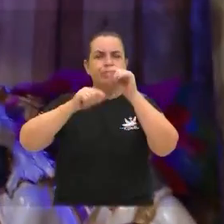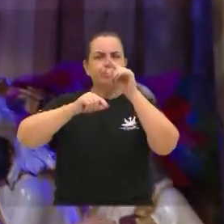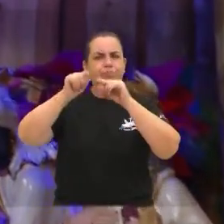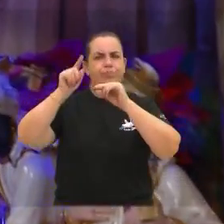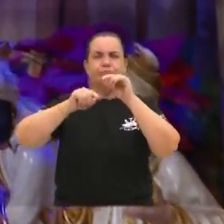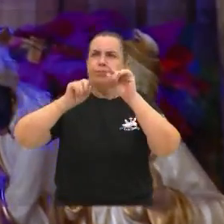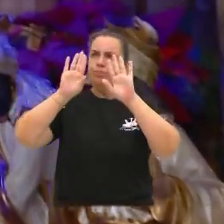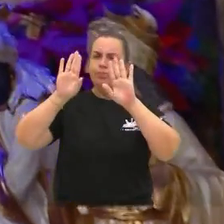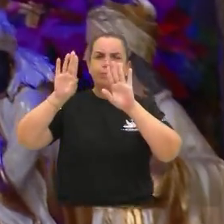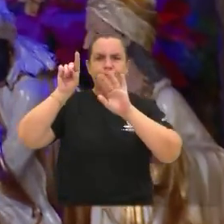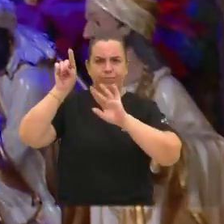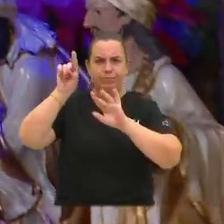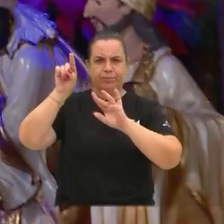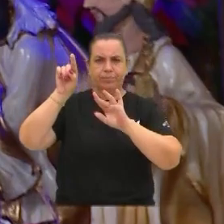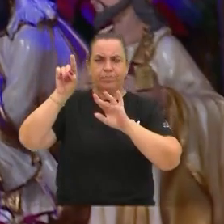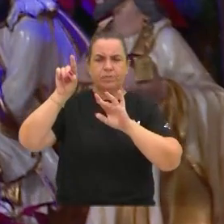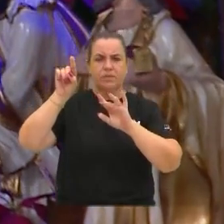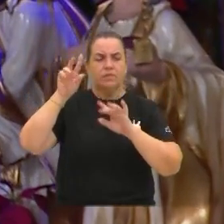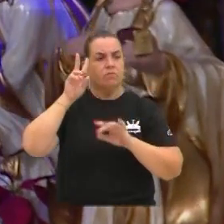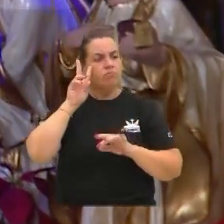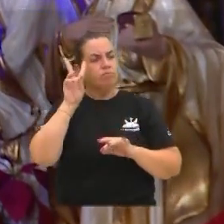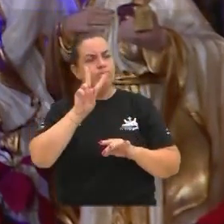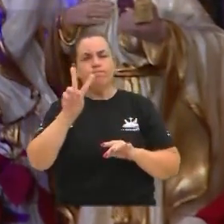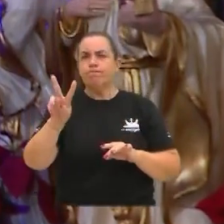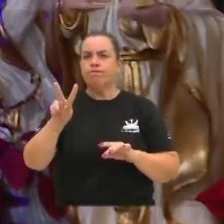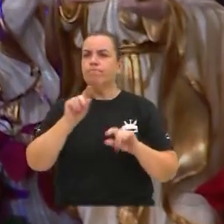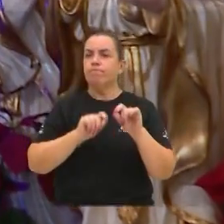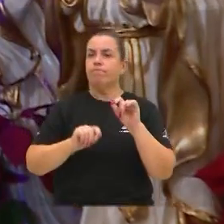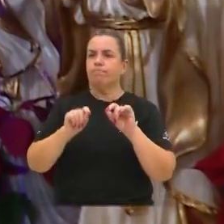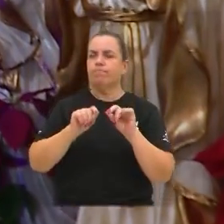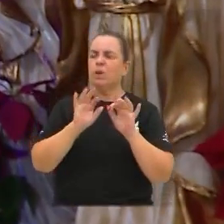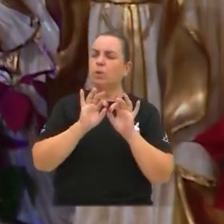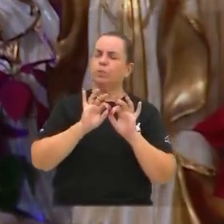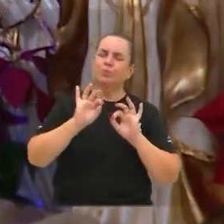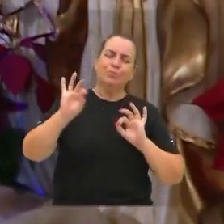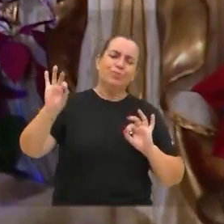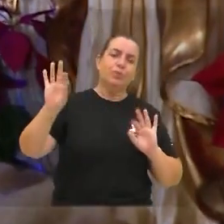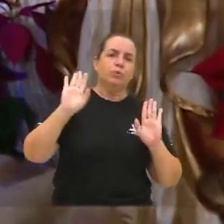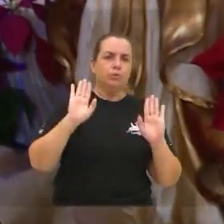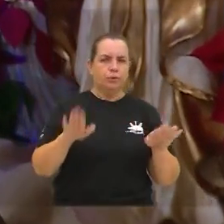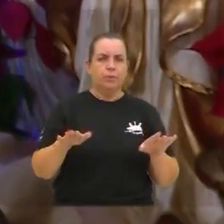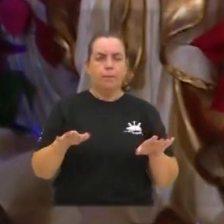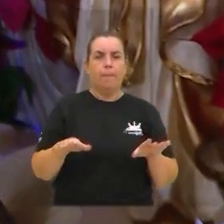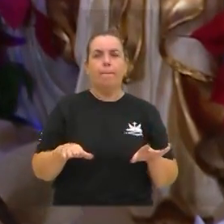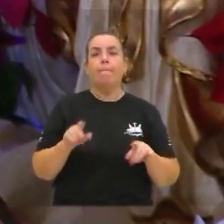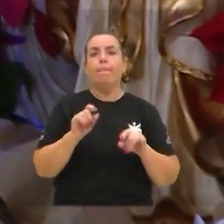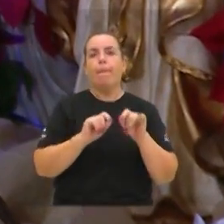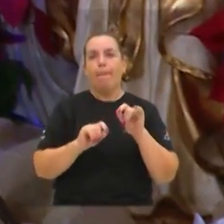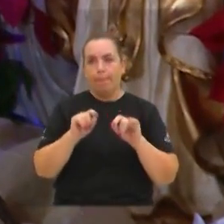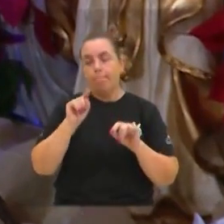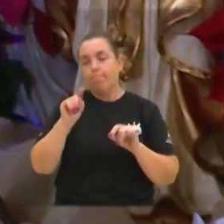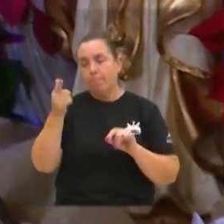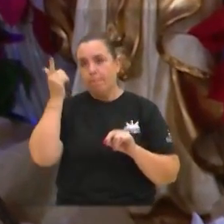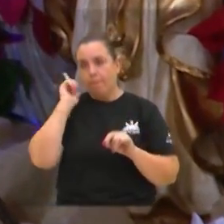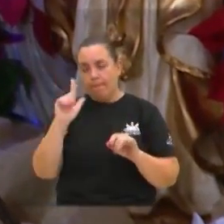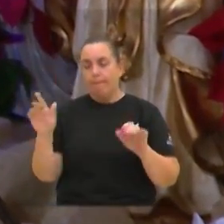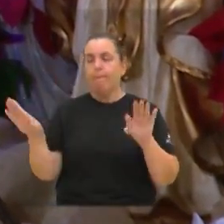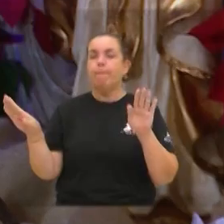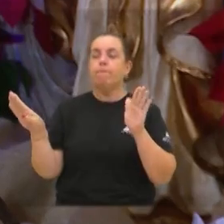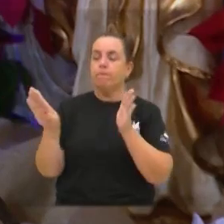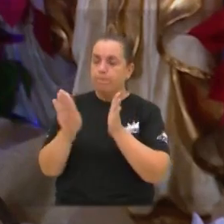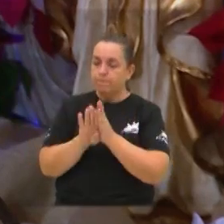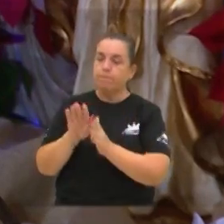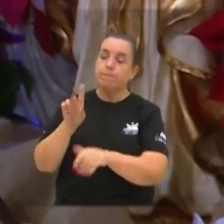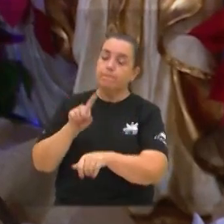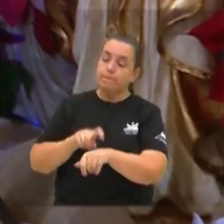estrela foi vista de longa data, para que eles pudessem chegar neste